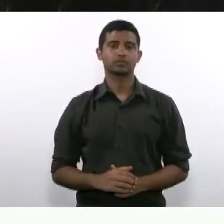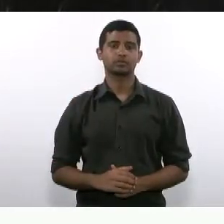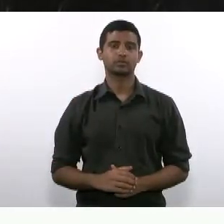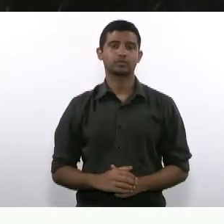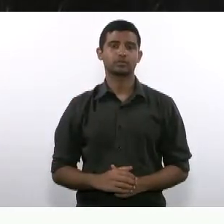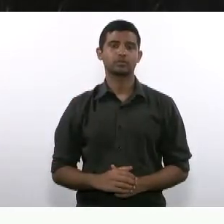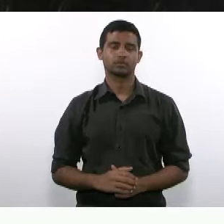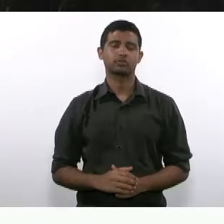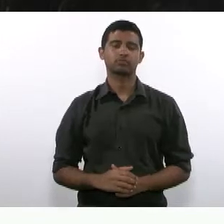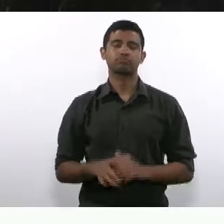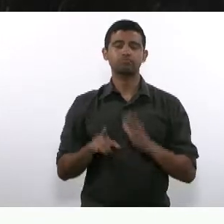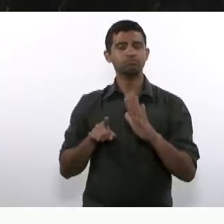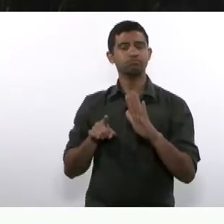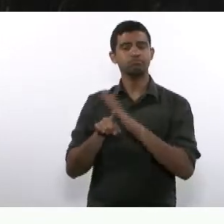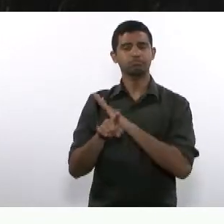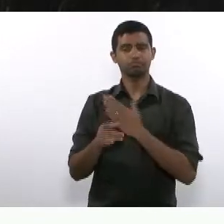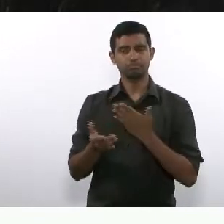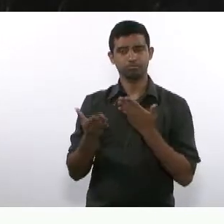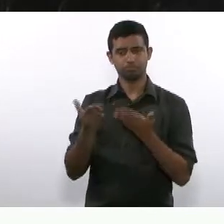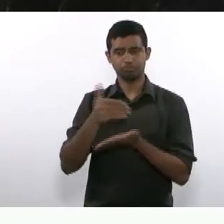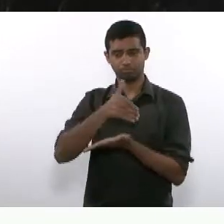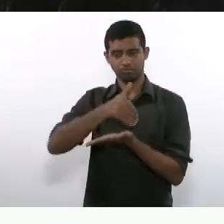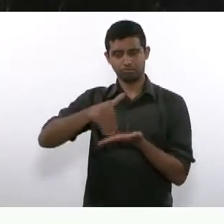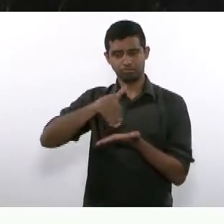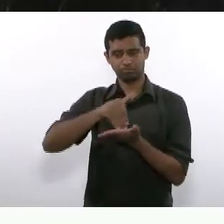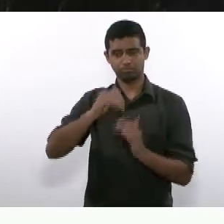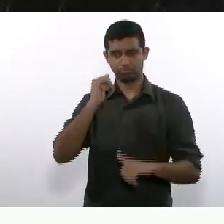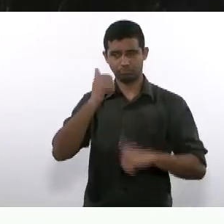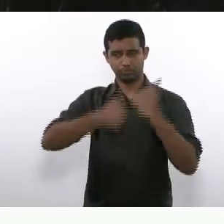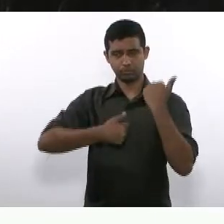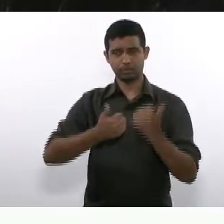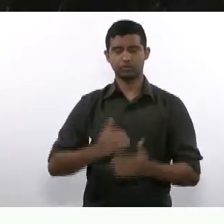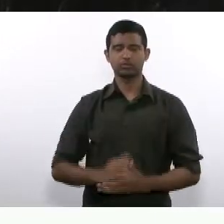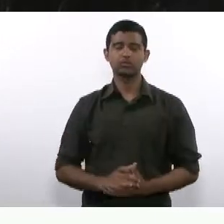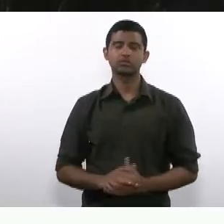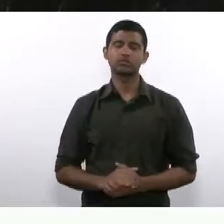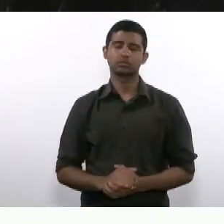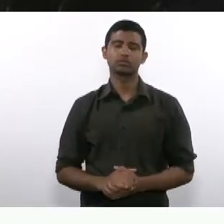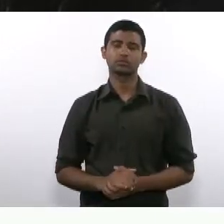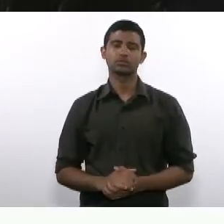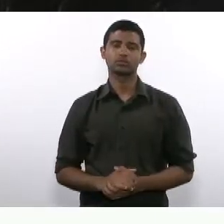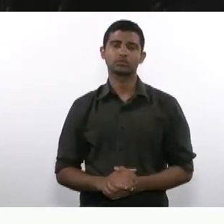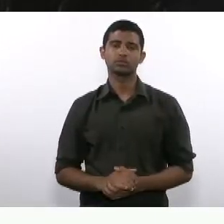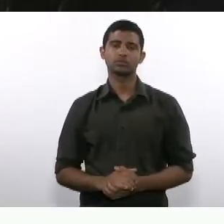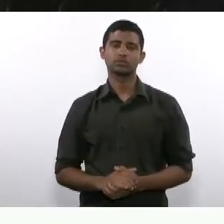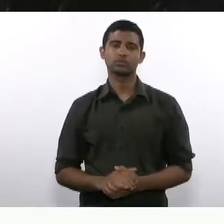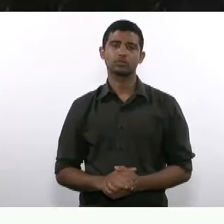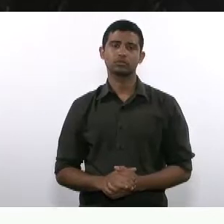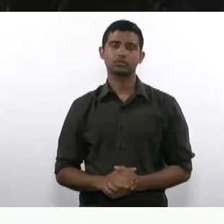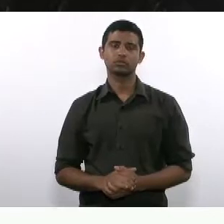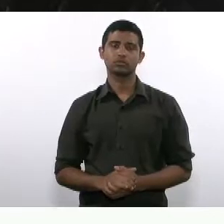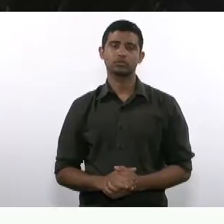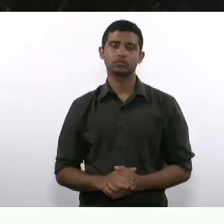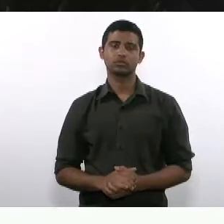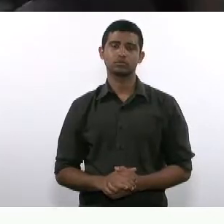Eu faço um questionamento para a Secretaria de Esporte, se nesse sentido de buscar